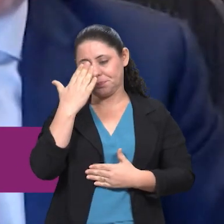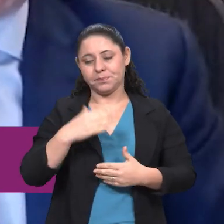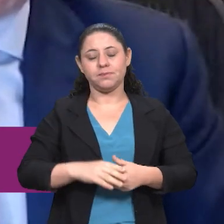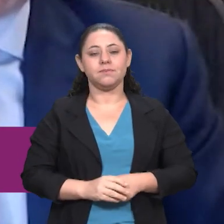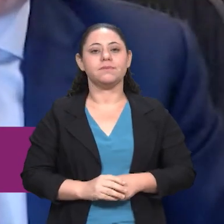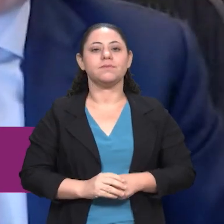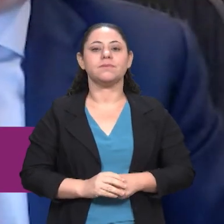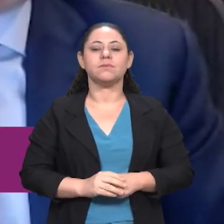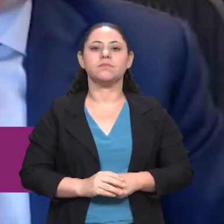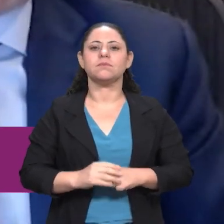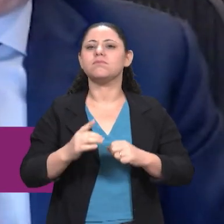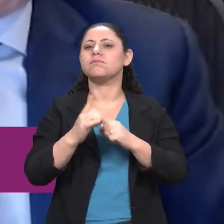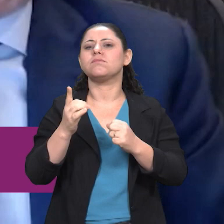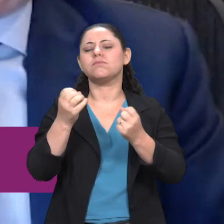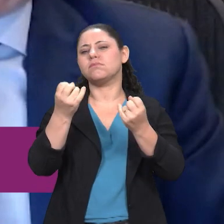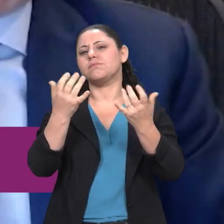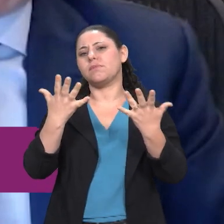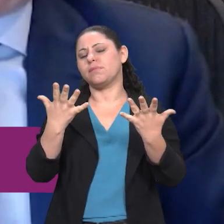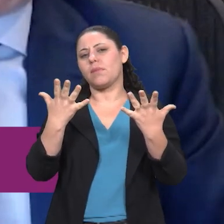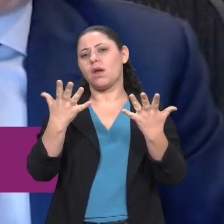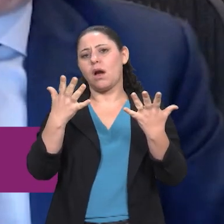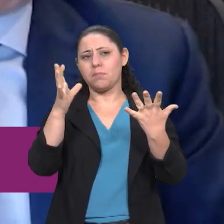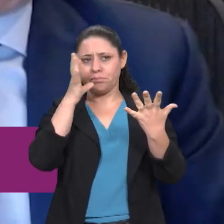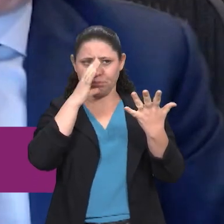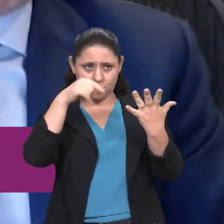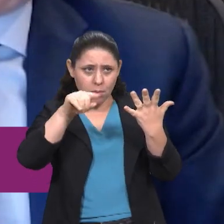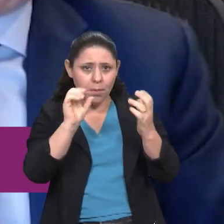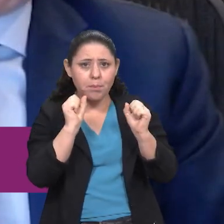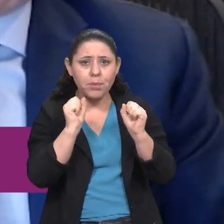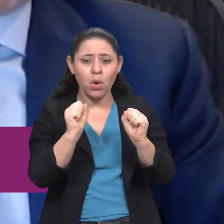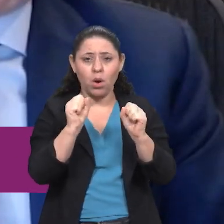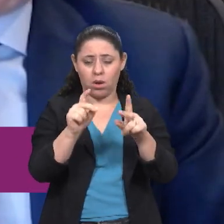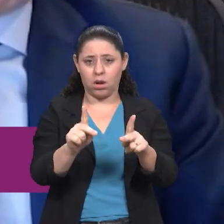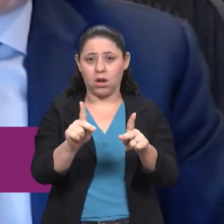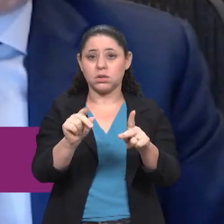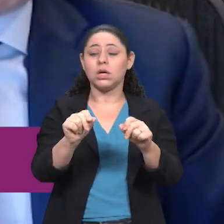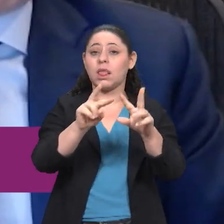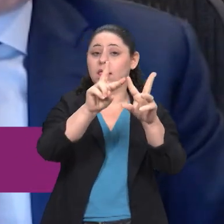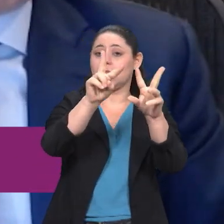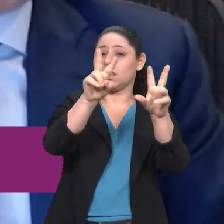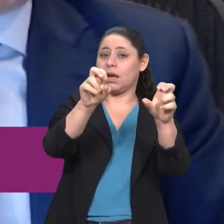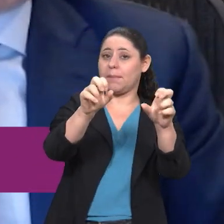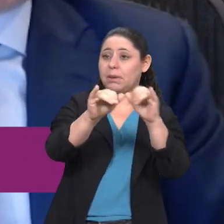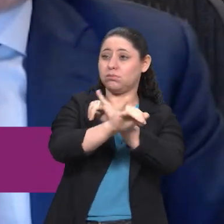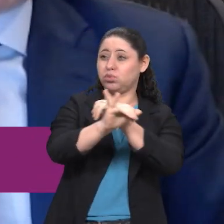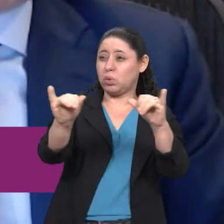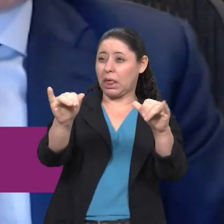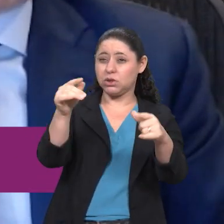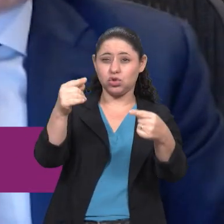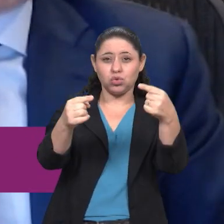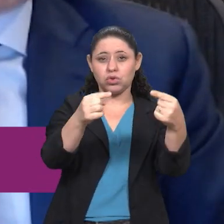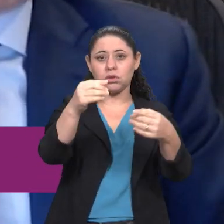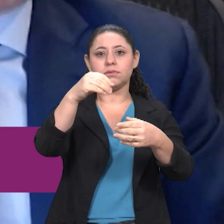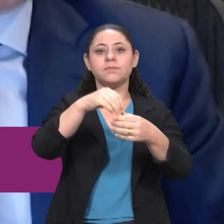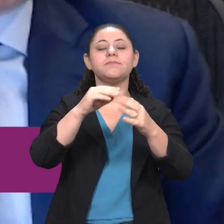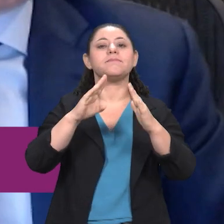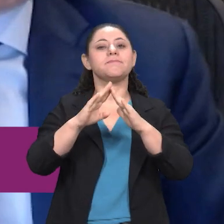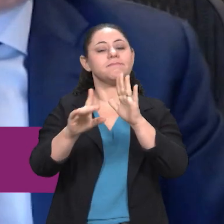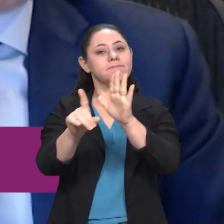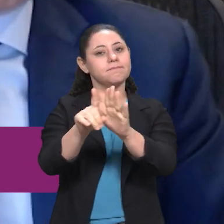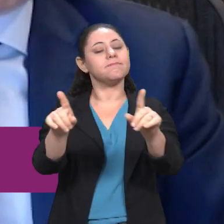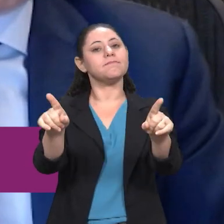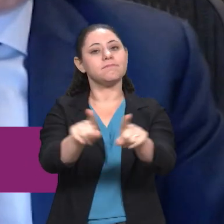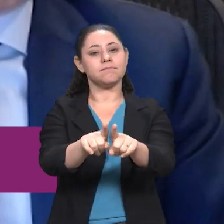recepção. Bom, doutor, então para a gente explicar para a nossa audiência, já que é um tema que está na mídia, é um tema debatido aqui na Casa de